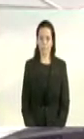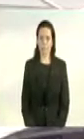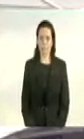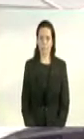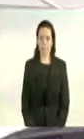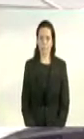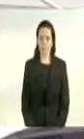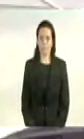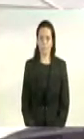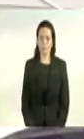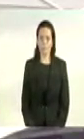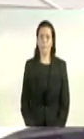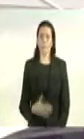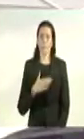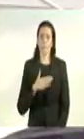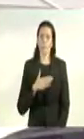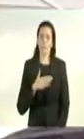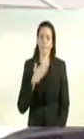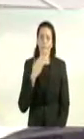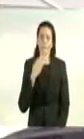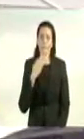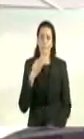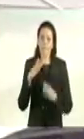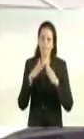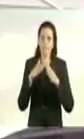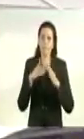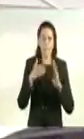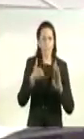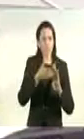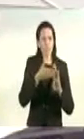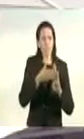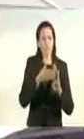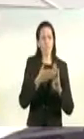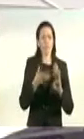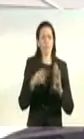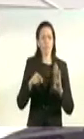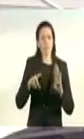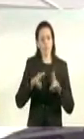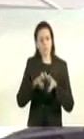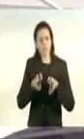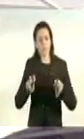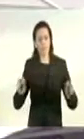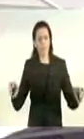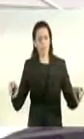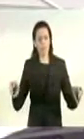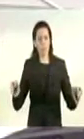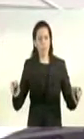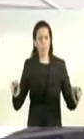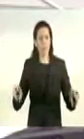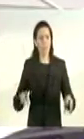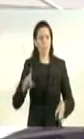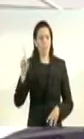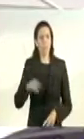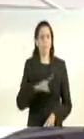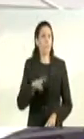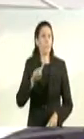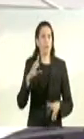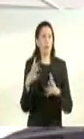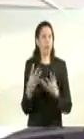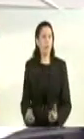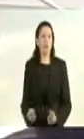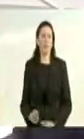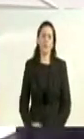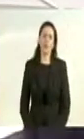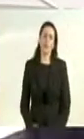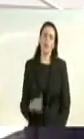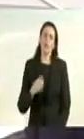O meu pedido aqui para a mesa foi indeferido. Por que foi indeferido? Por que esse meu pedido foi indeferido? Eu